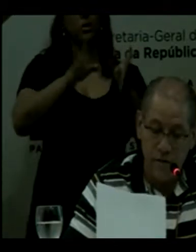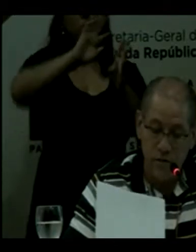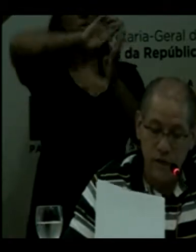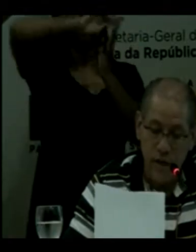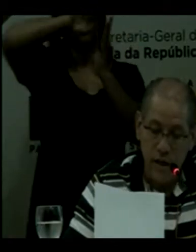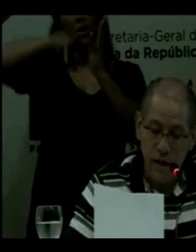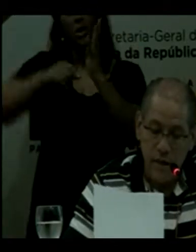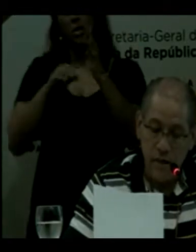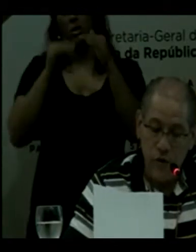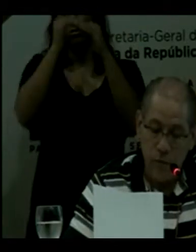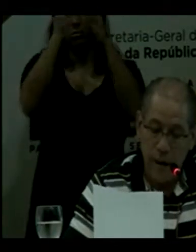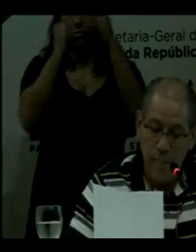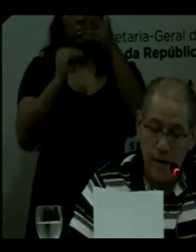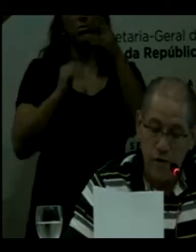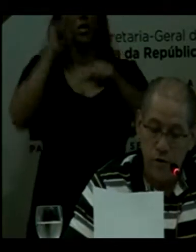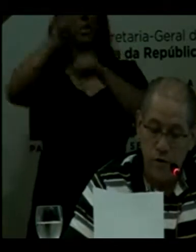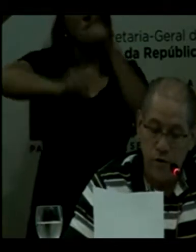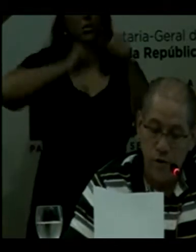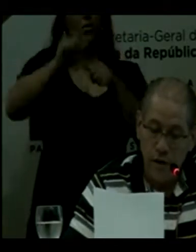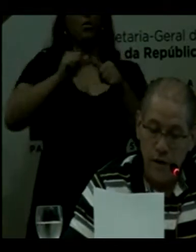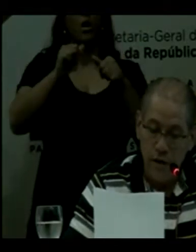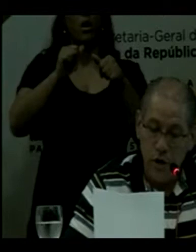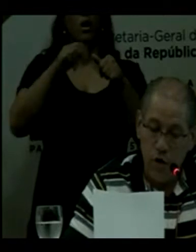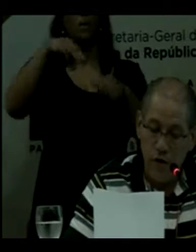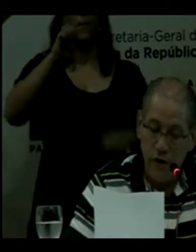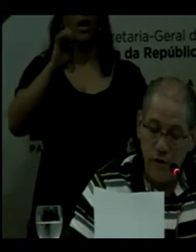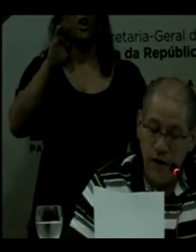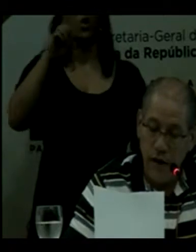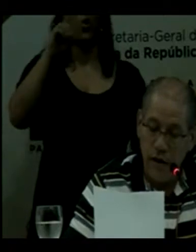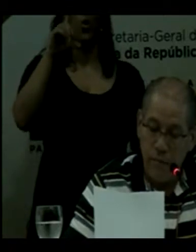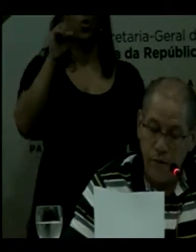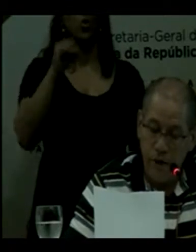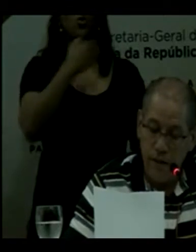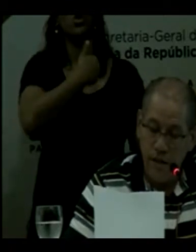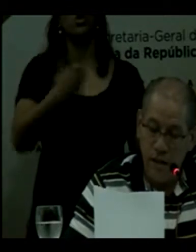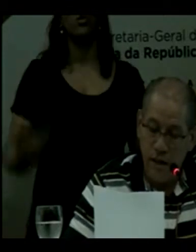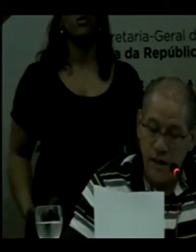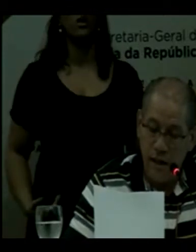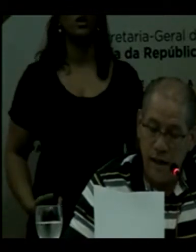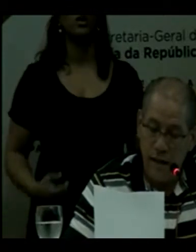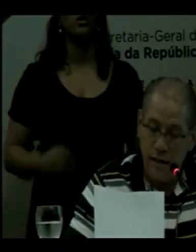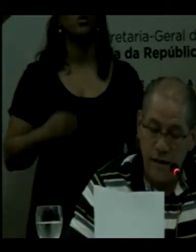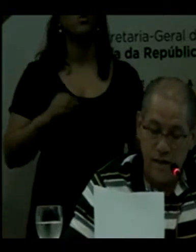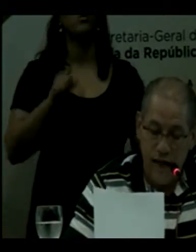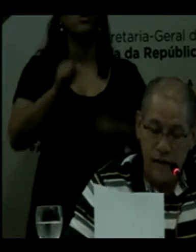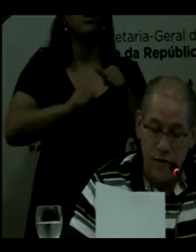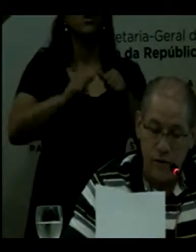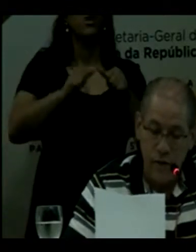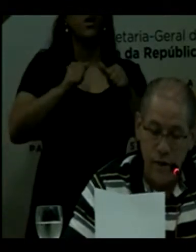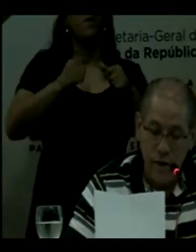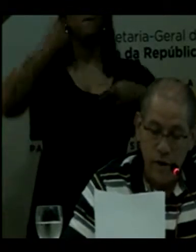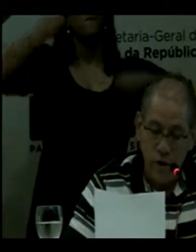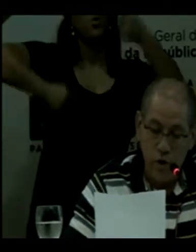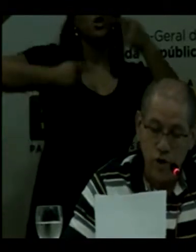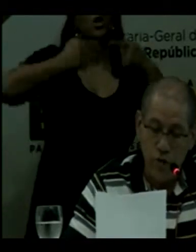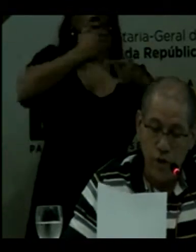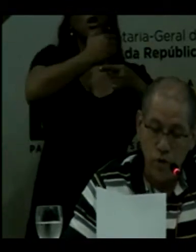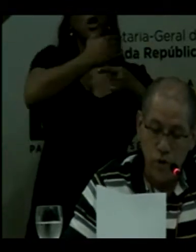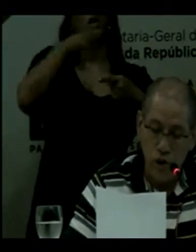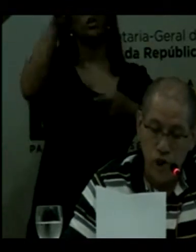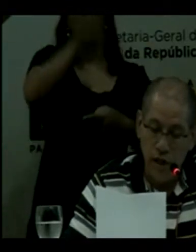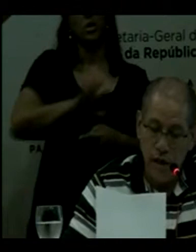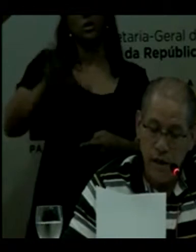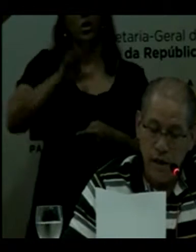diferentes segmentos, transformar métodos de governo em política de Estado,